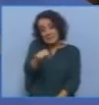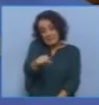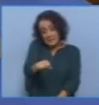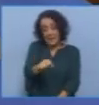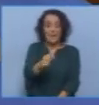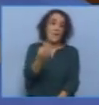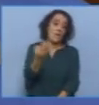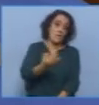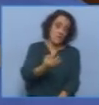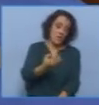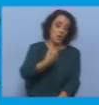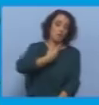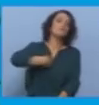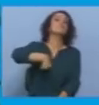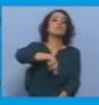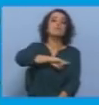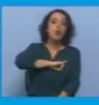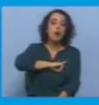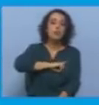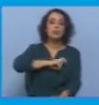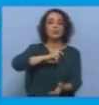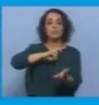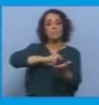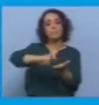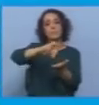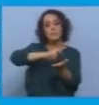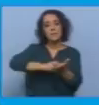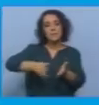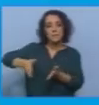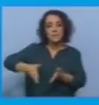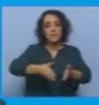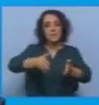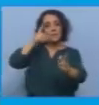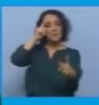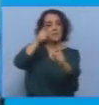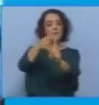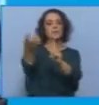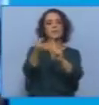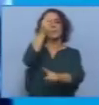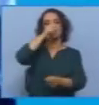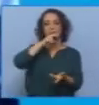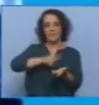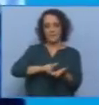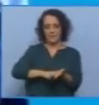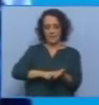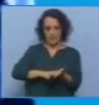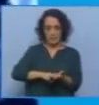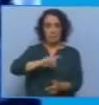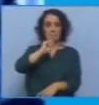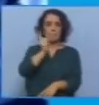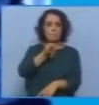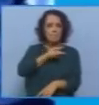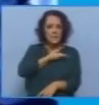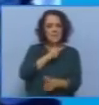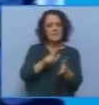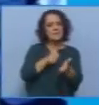Exatamente. Somos peregrinos destas verdades e há que andar sempre mais um